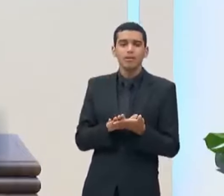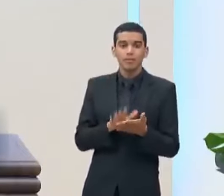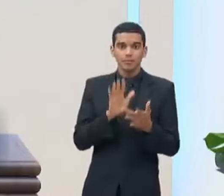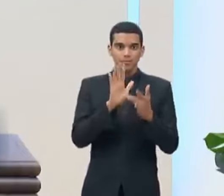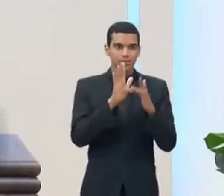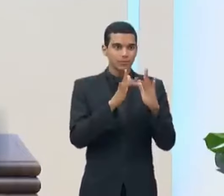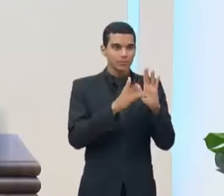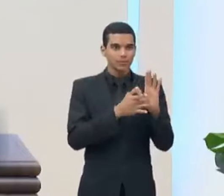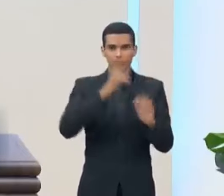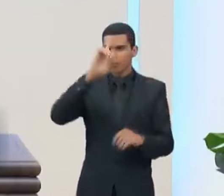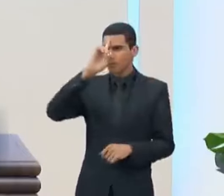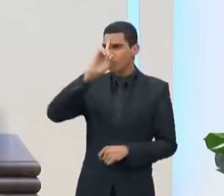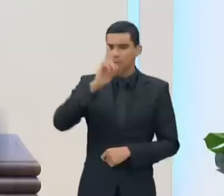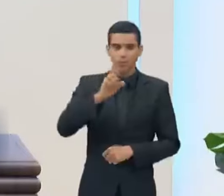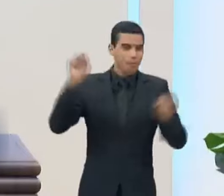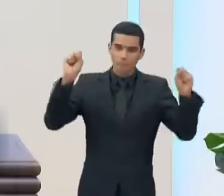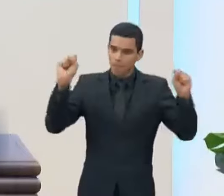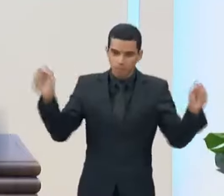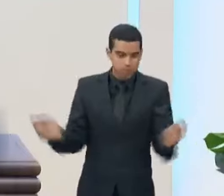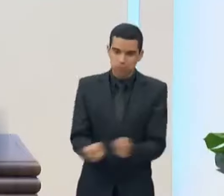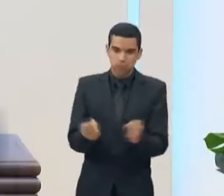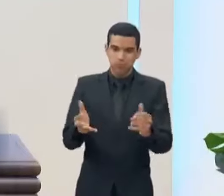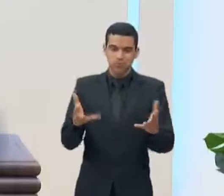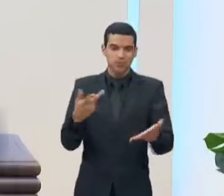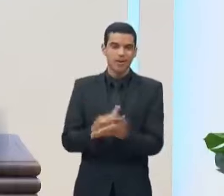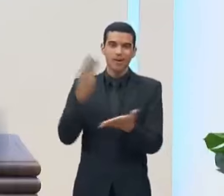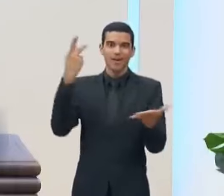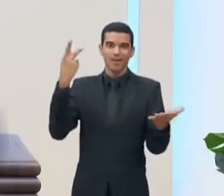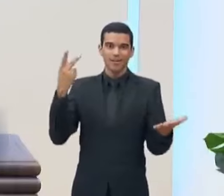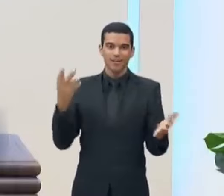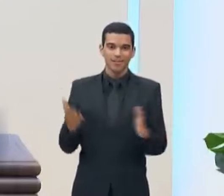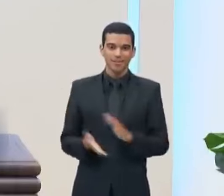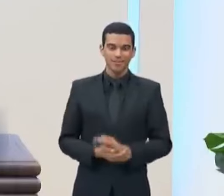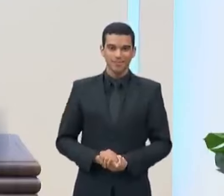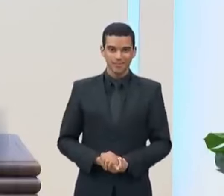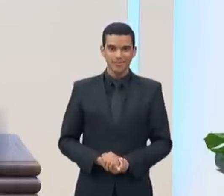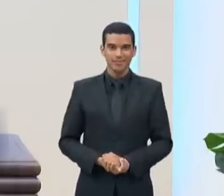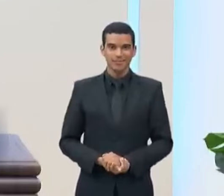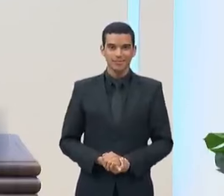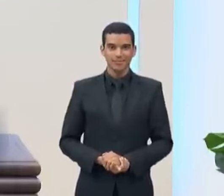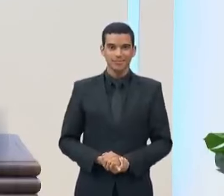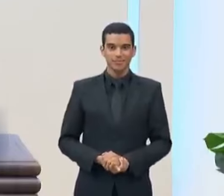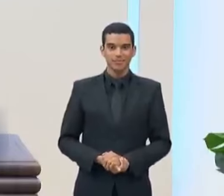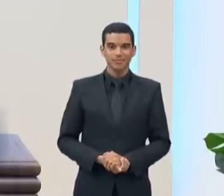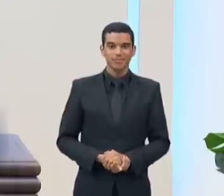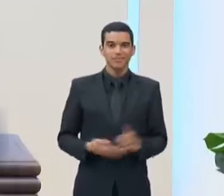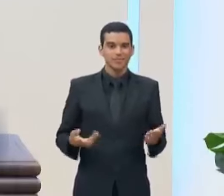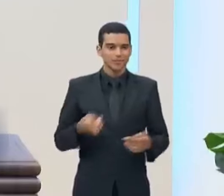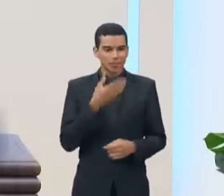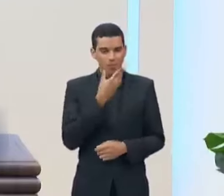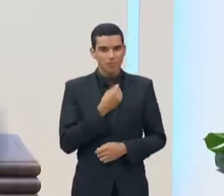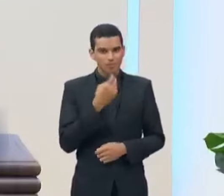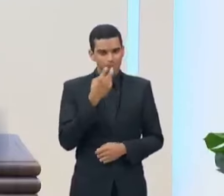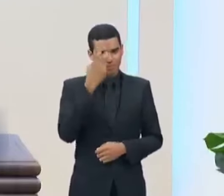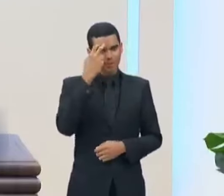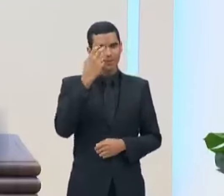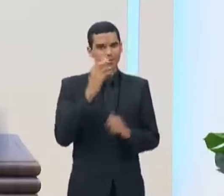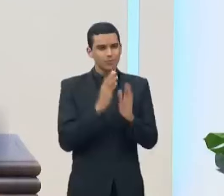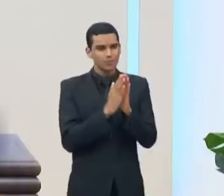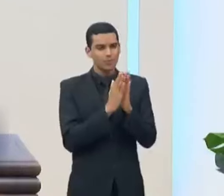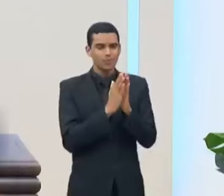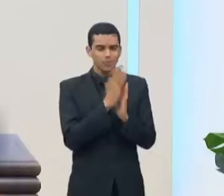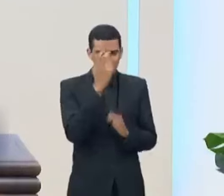Jesus determina e tudo acontece sobre a nossa vida. Então, que oração sábia, que